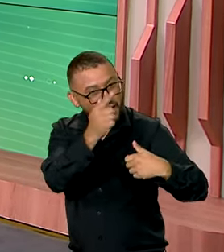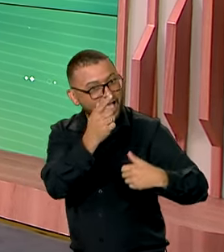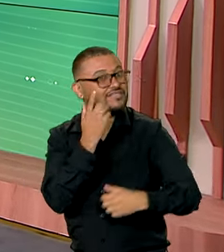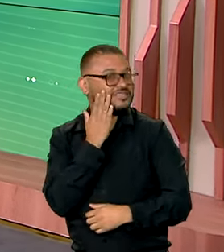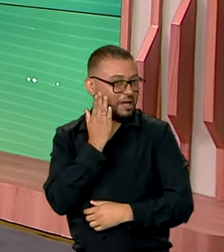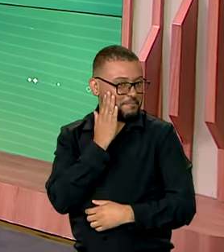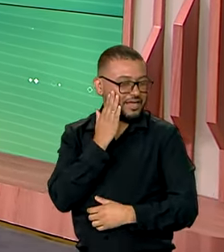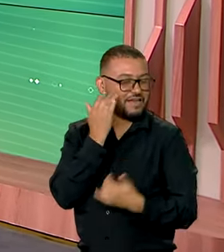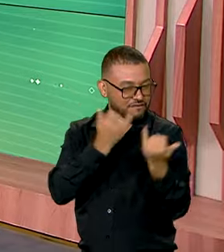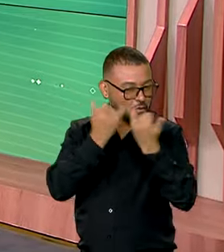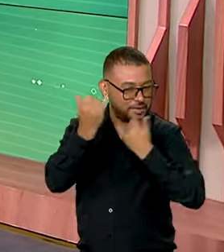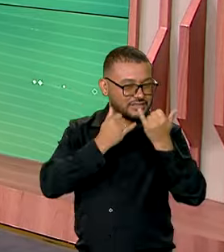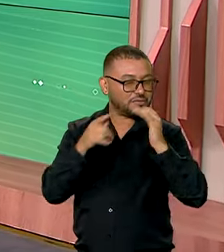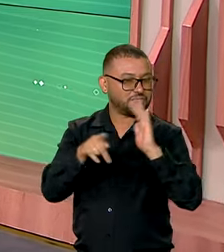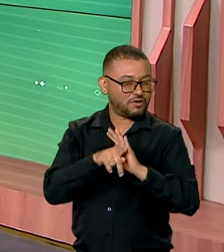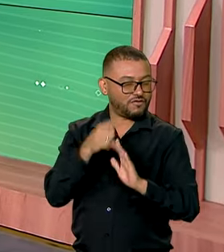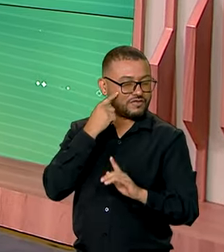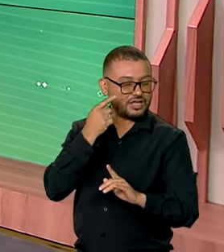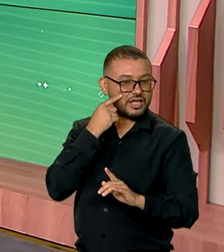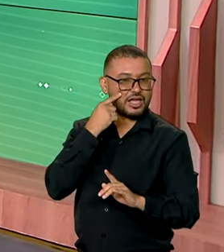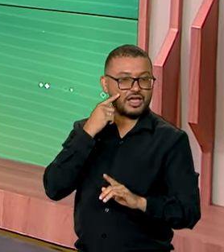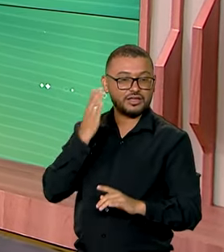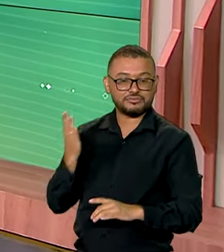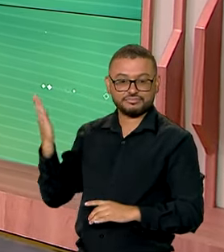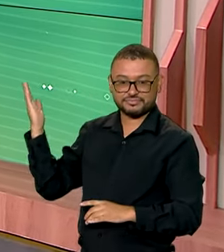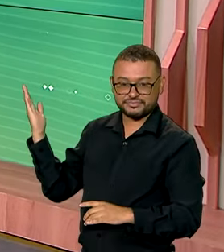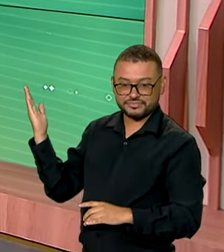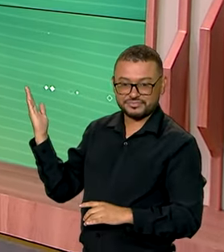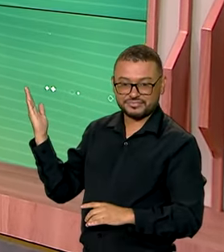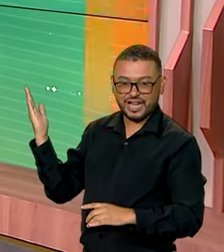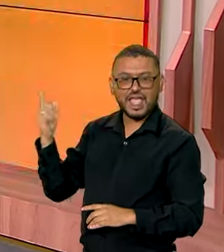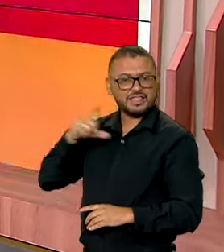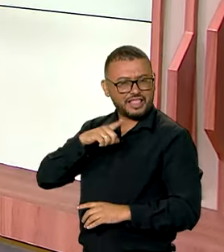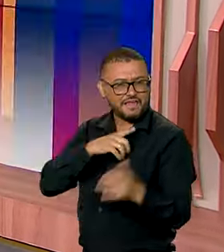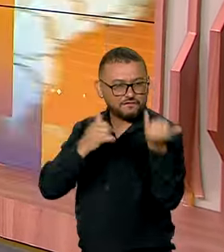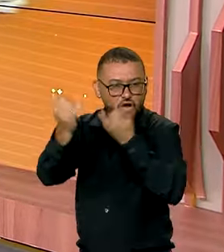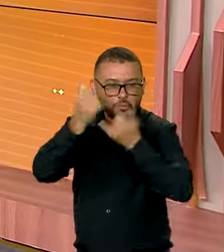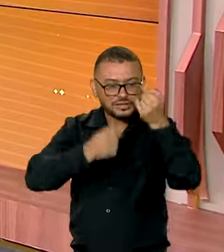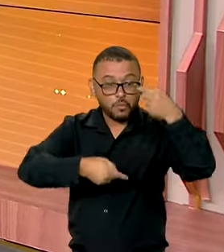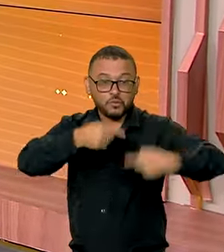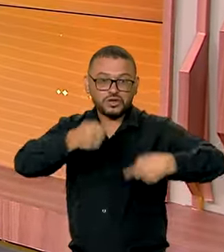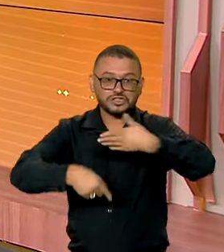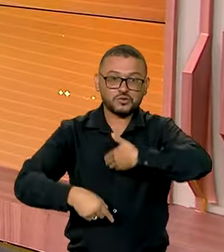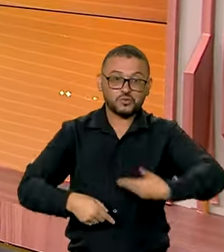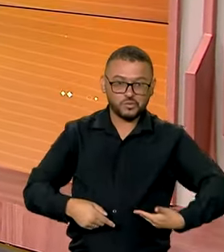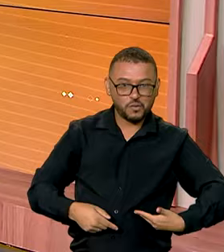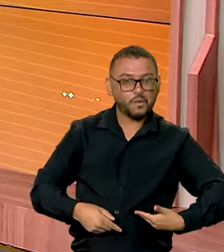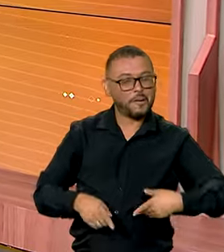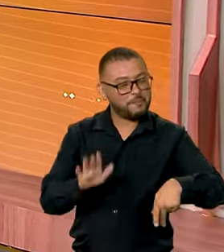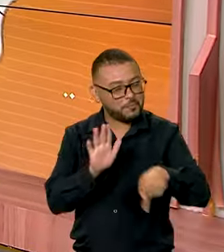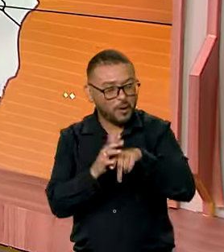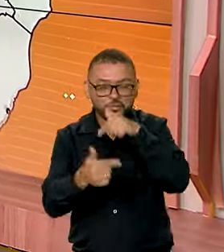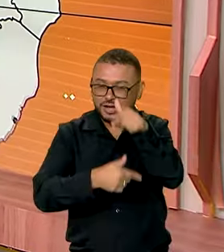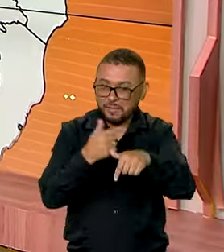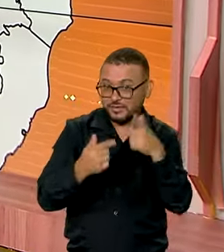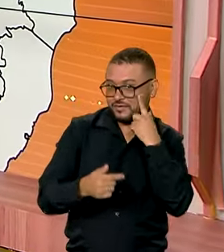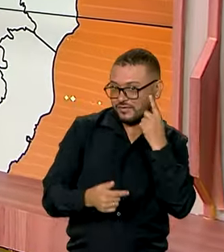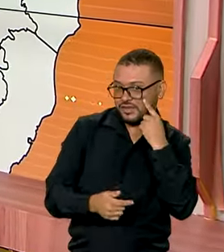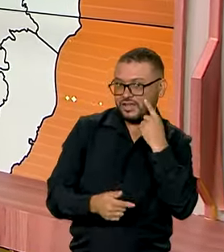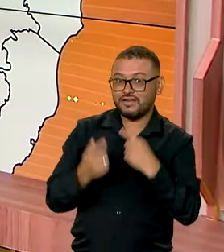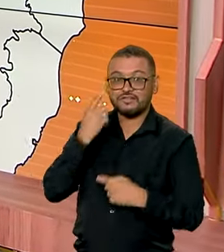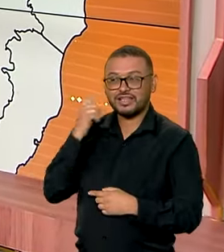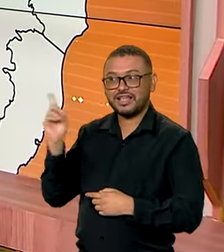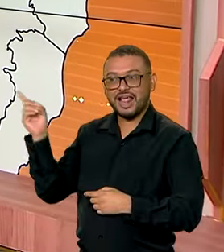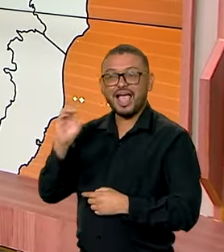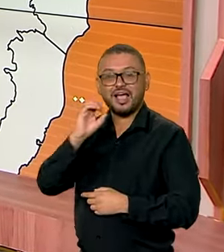gente vai dar uma olhada agora no Comunica BR, essa plataforma que traz aí as políticas públicas do governo federal na